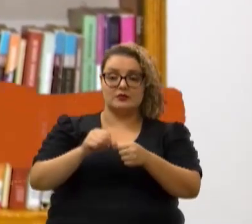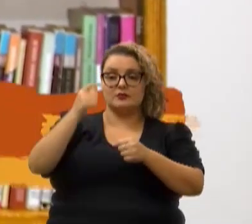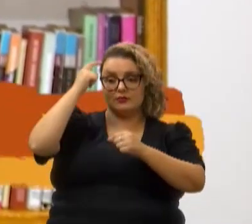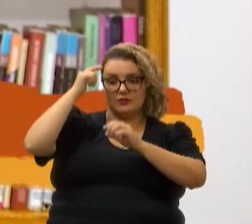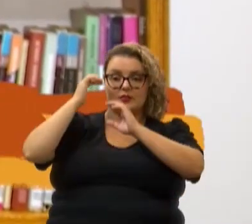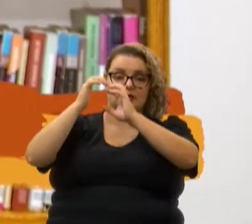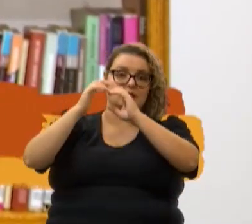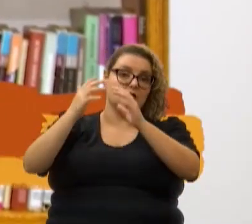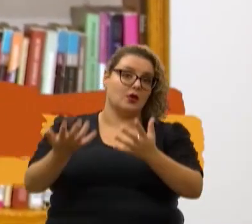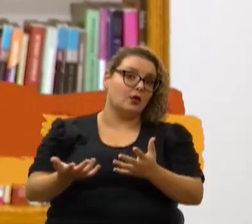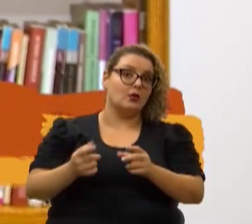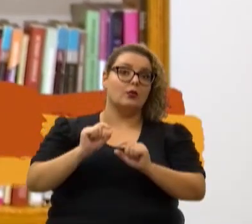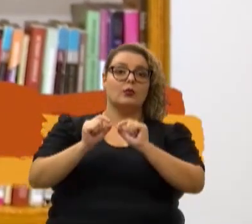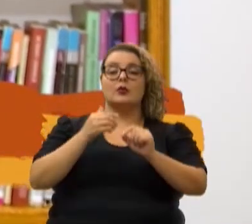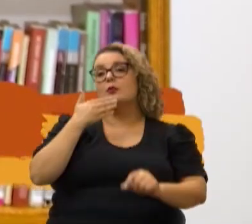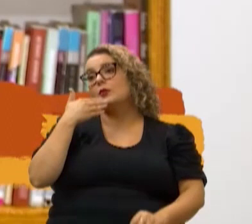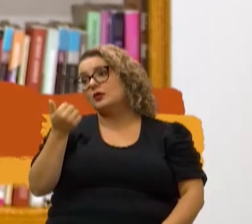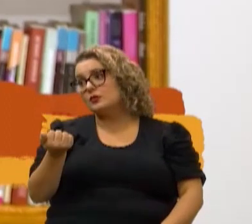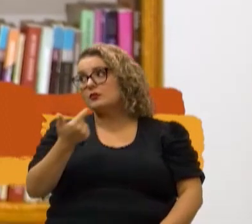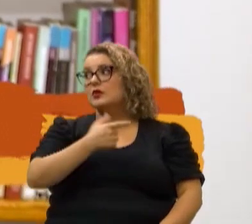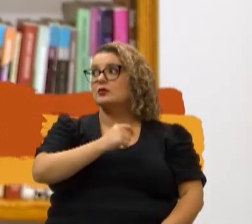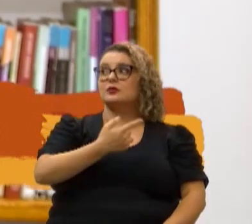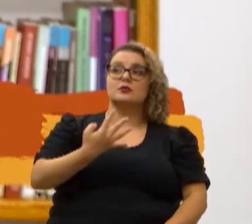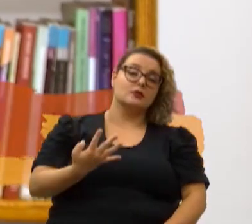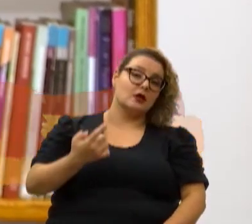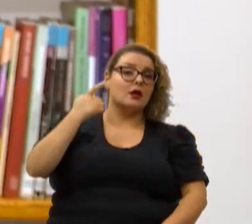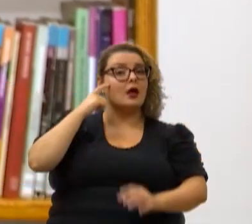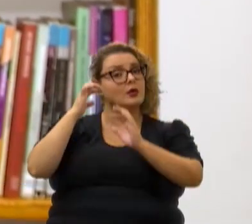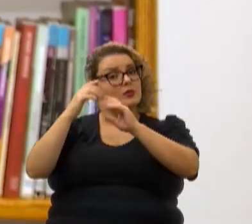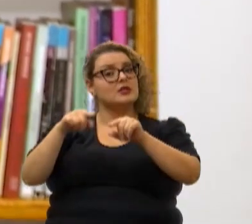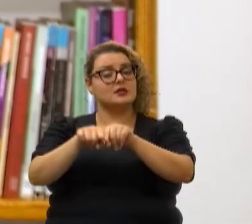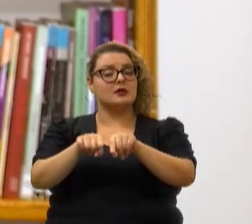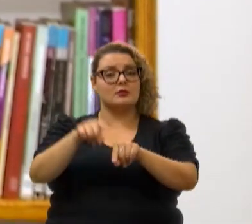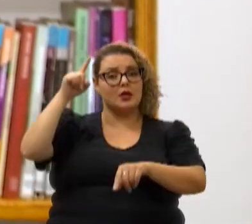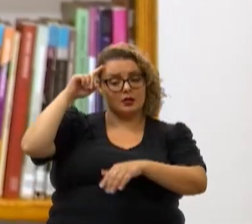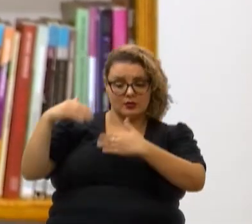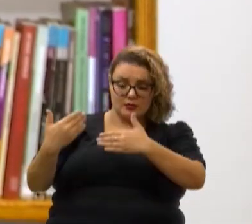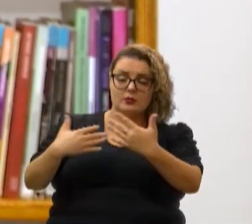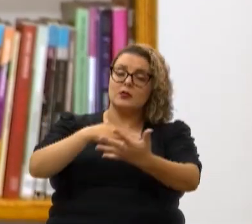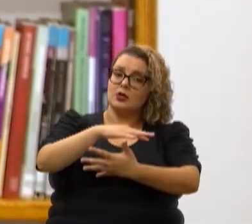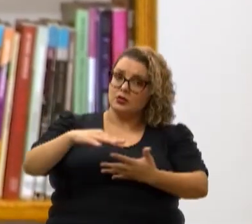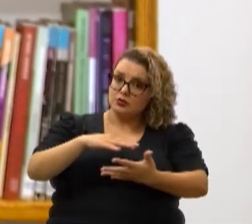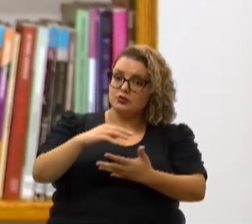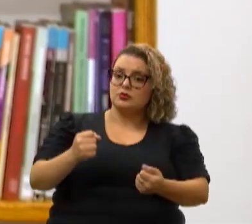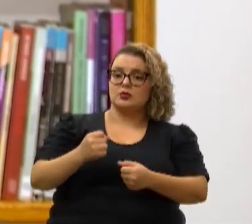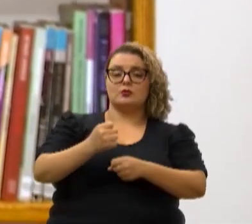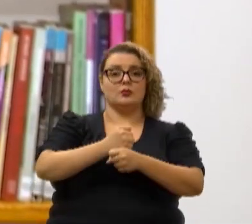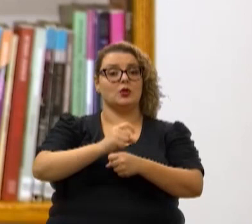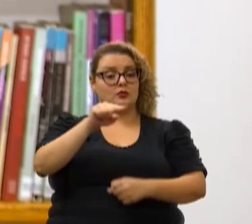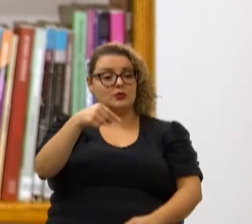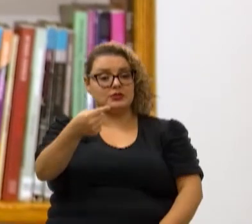uma reflexão, o que pode ser melhorado para 2024 e pensar também em uma rotina que seja sustentável para que no